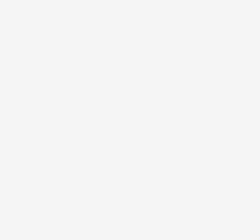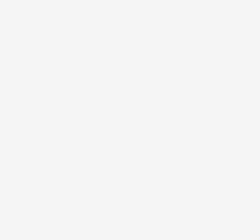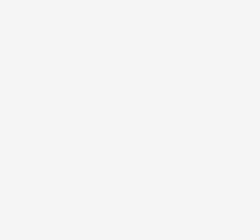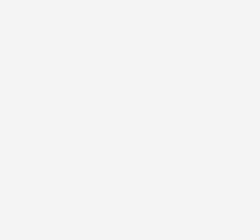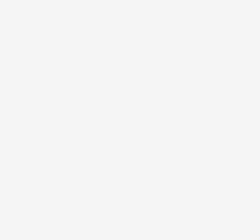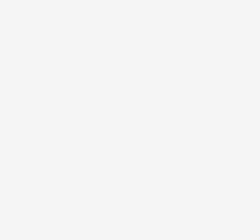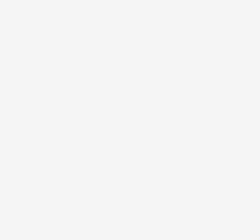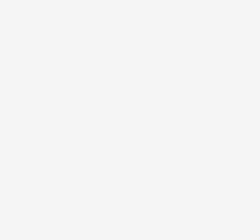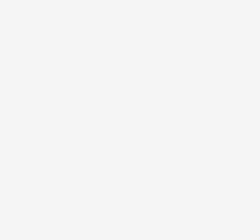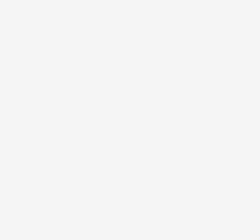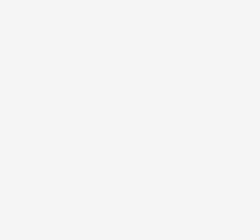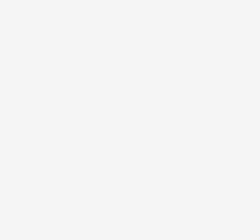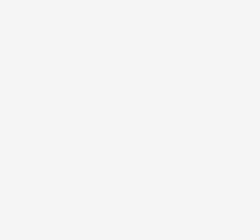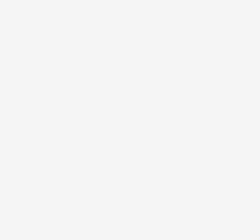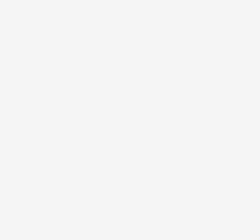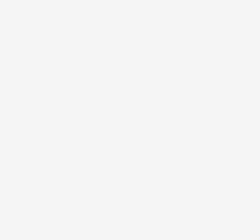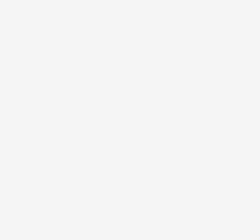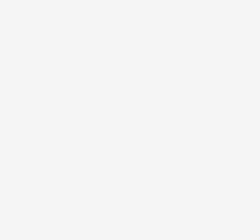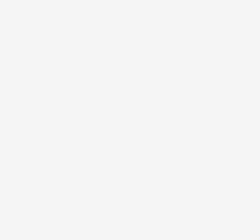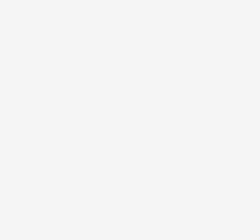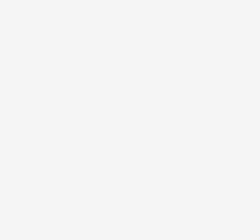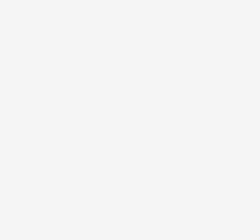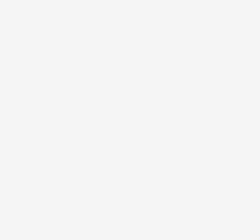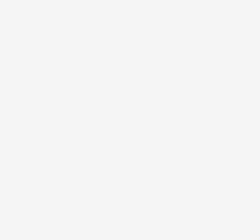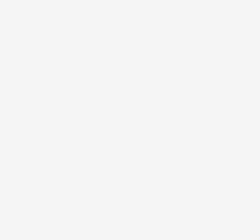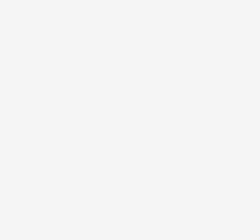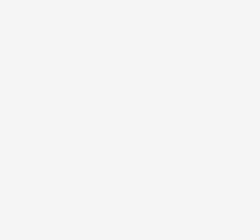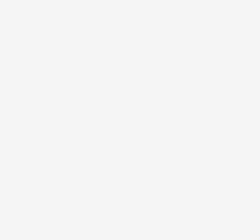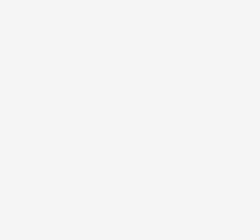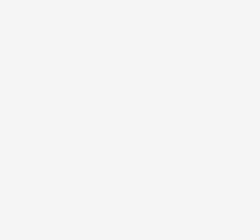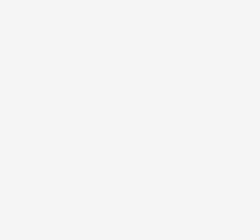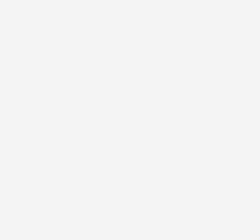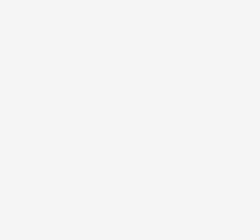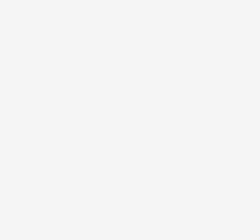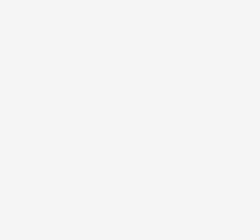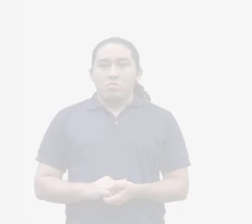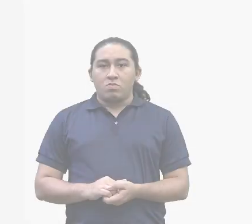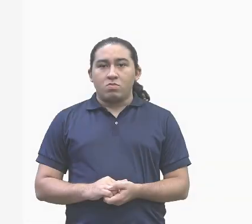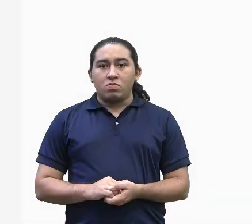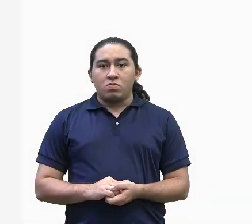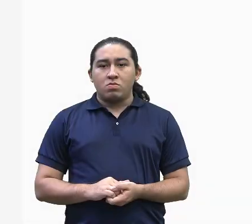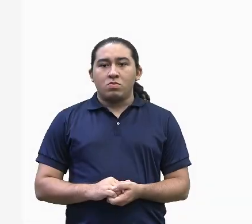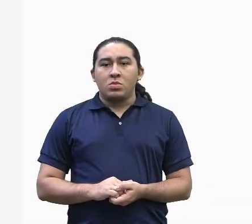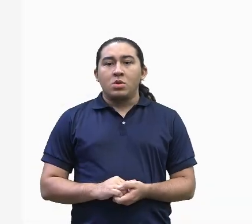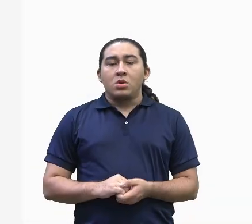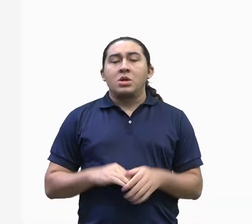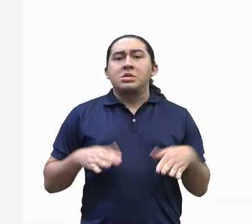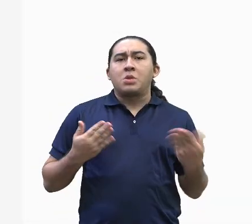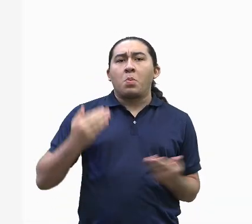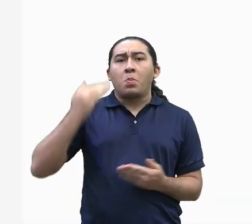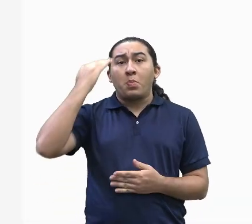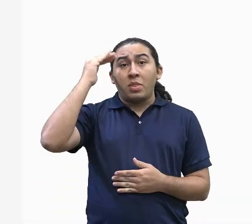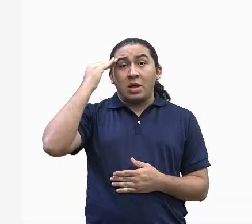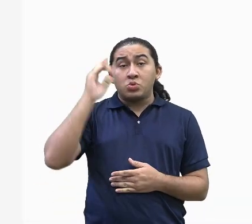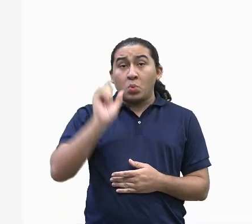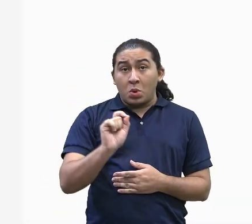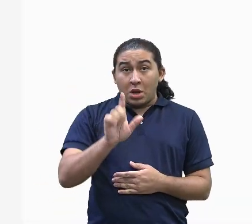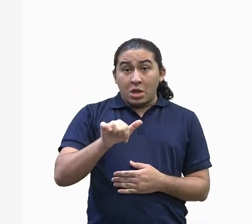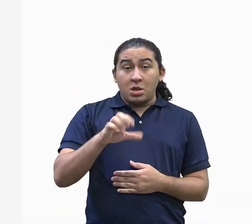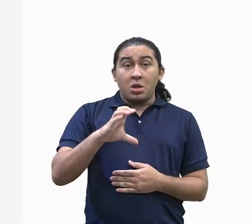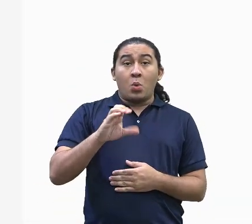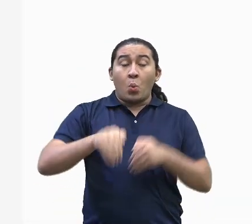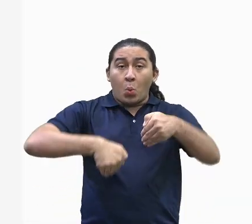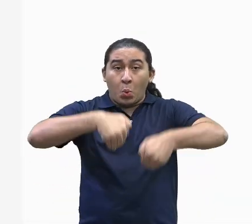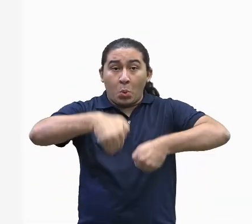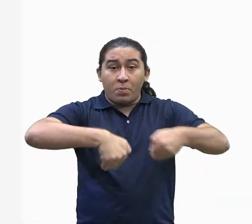do curupira, é apenas insinuado como protetor da floresta, sem, assim, contar a história, né,